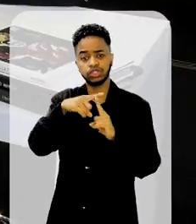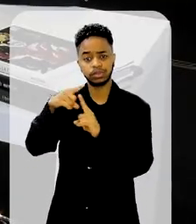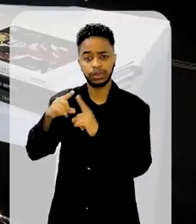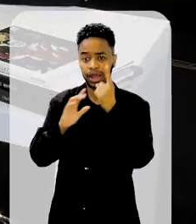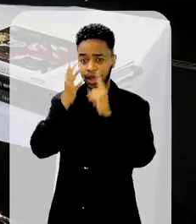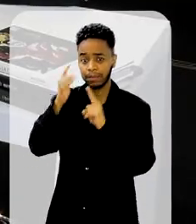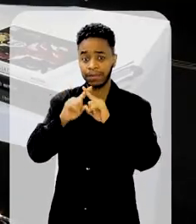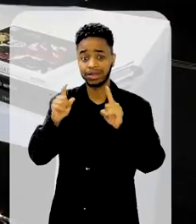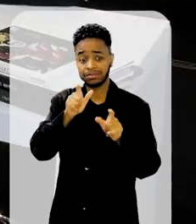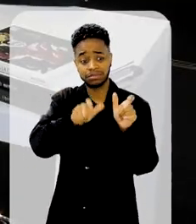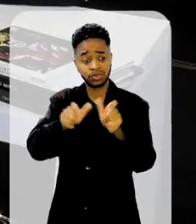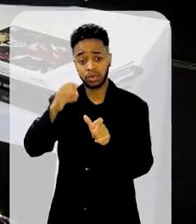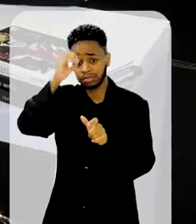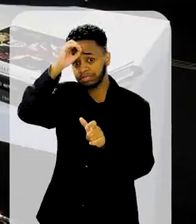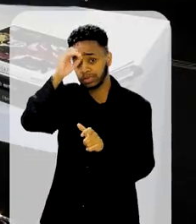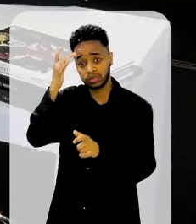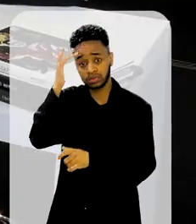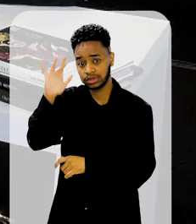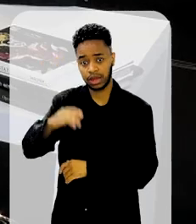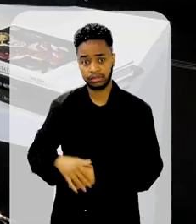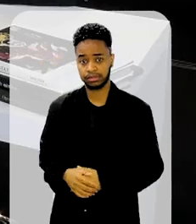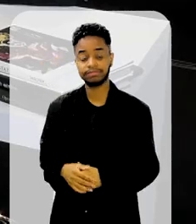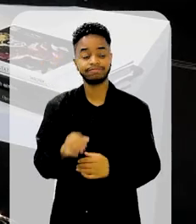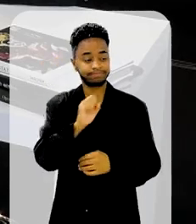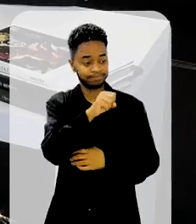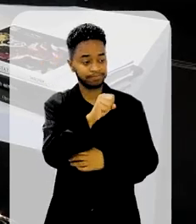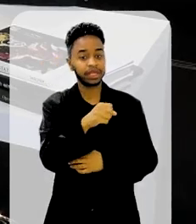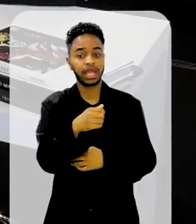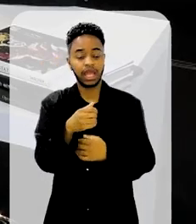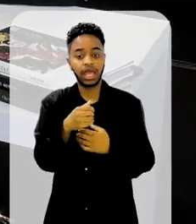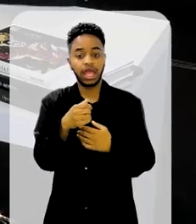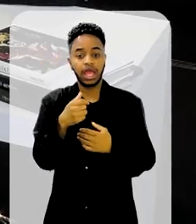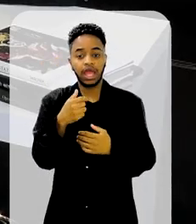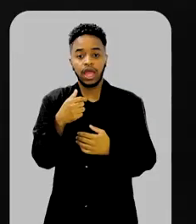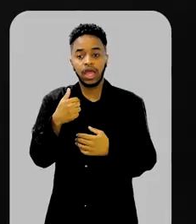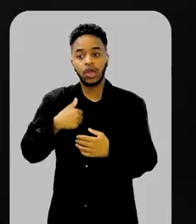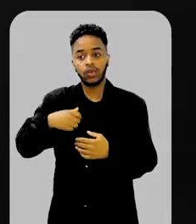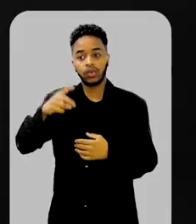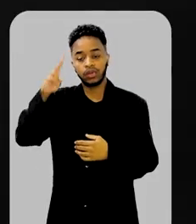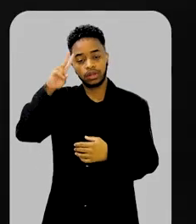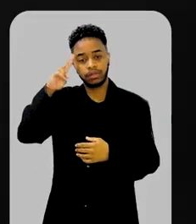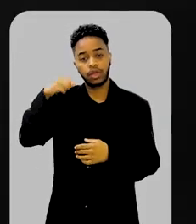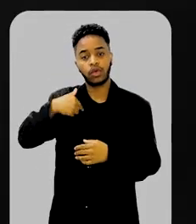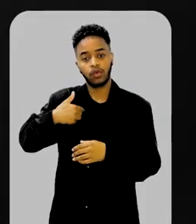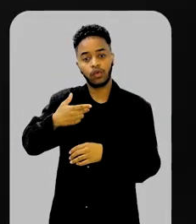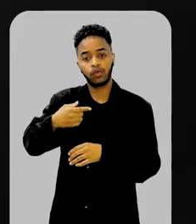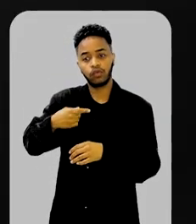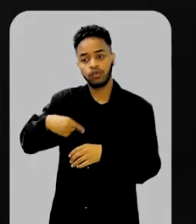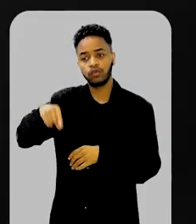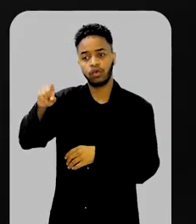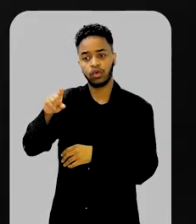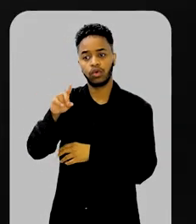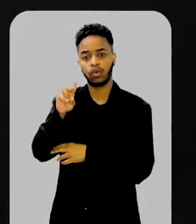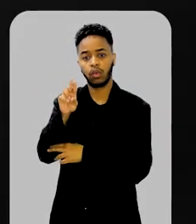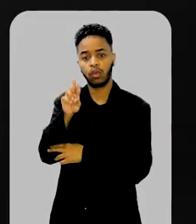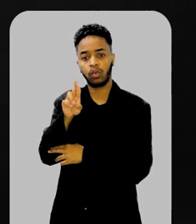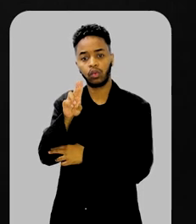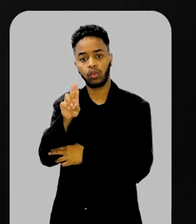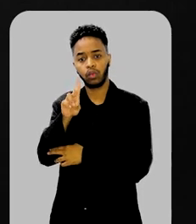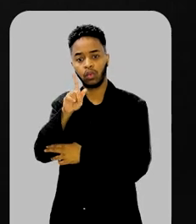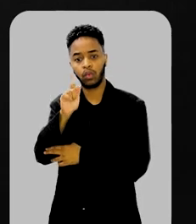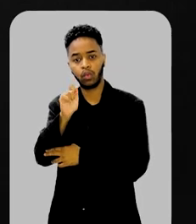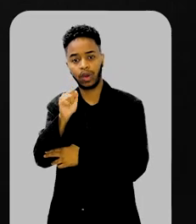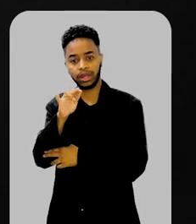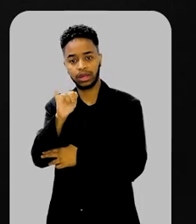Brasil que as pessoas não tem menor ideia né Pois é e isso me mudou muito eu lembrei agora importante fiz carnaval em Uruguaiana há 17 anos Mauro